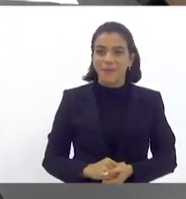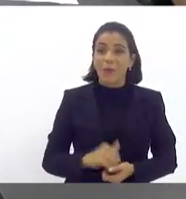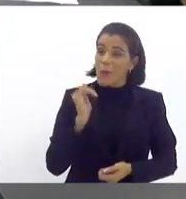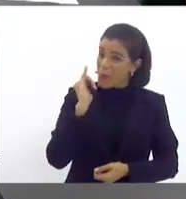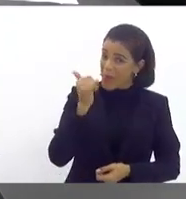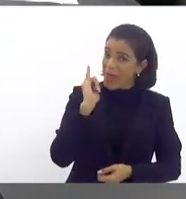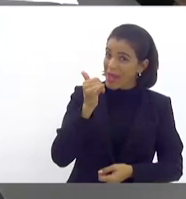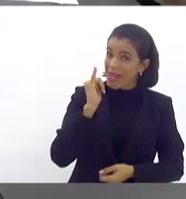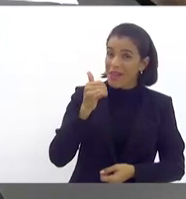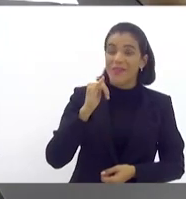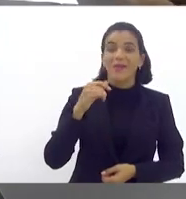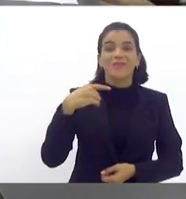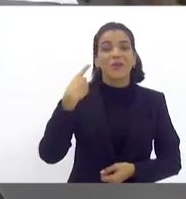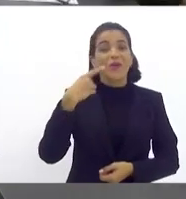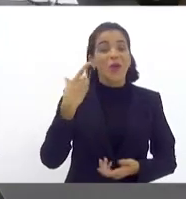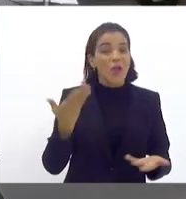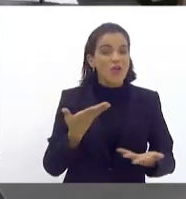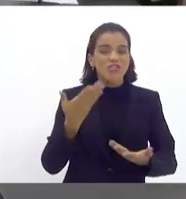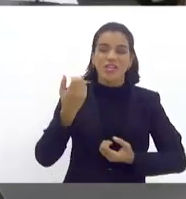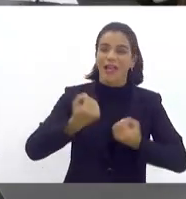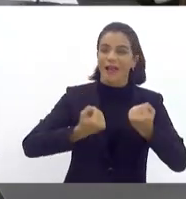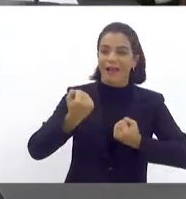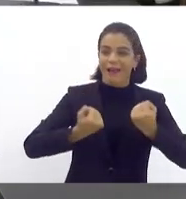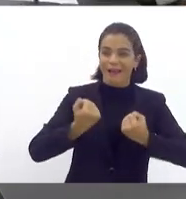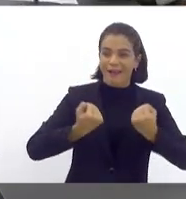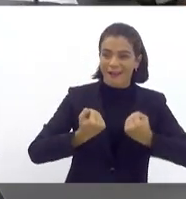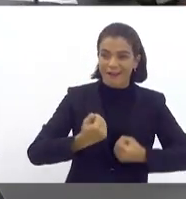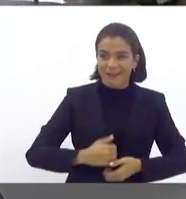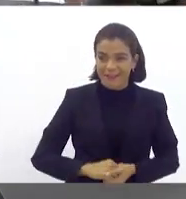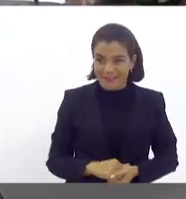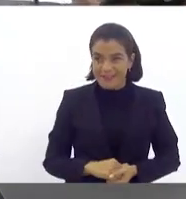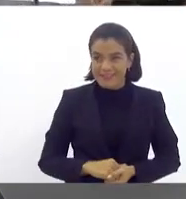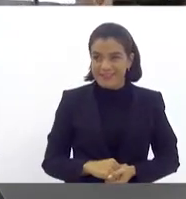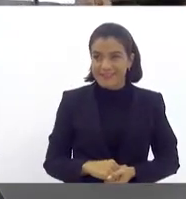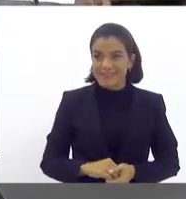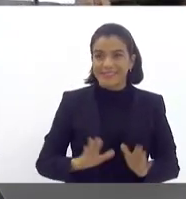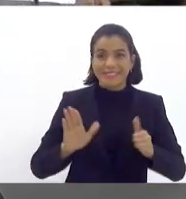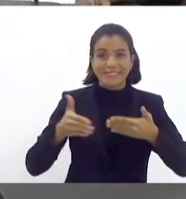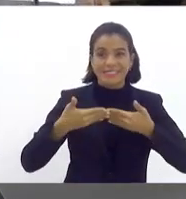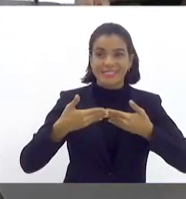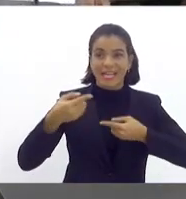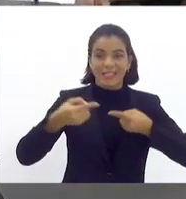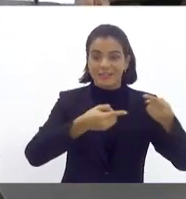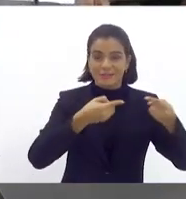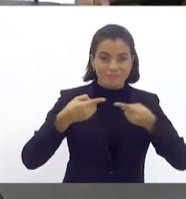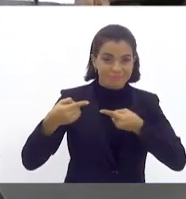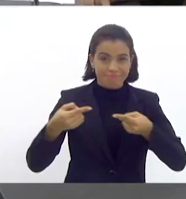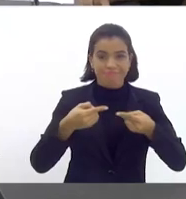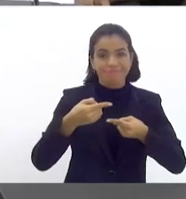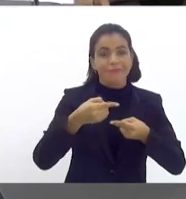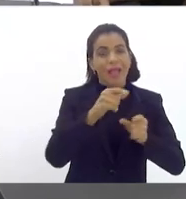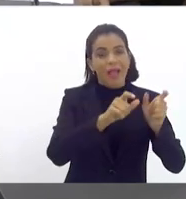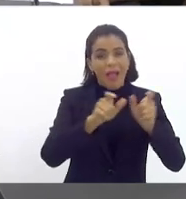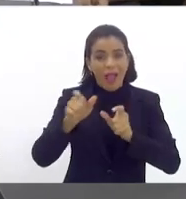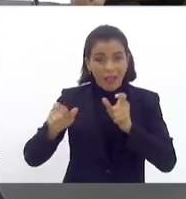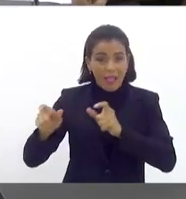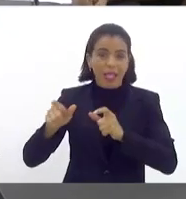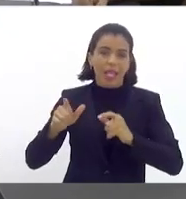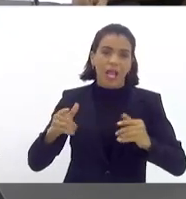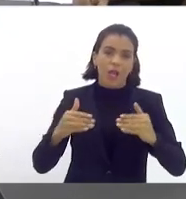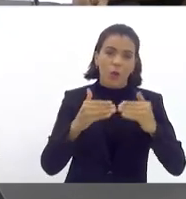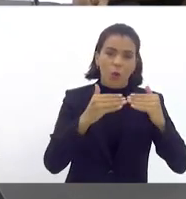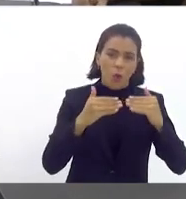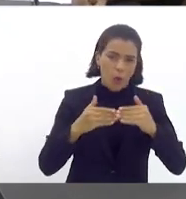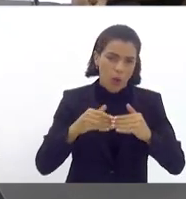doutor Serginho do carro hoje. Então, encerrada a discussão, aqueles que, em votação, aqueles que aprovam o